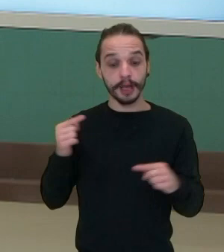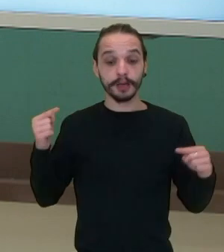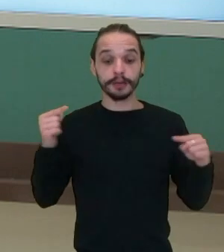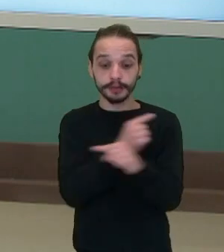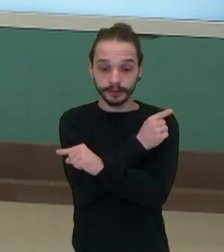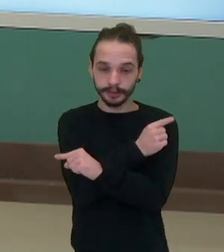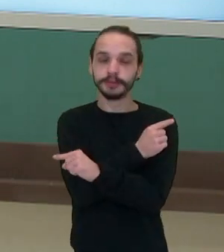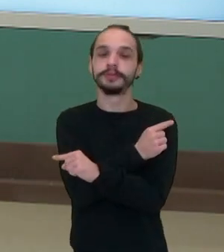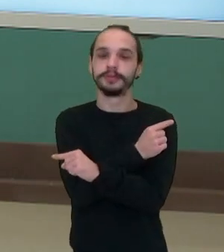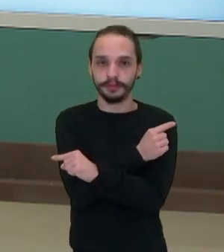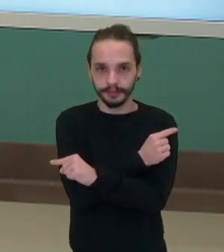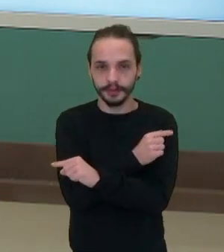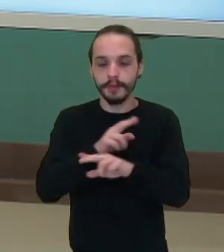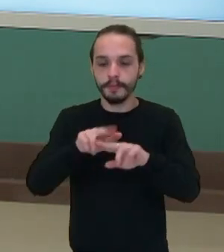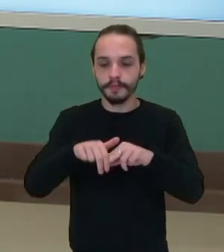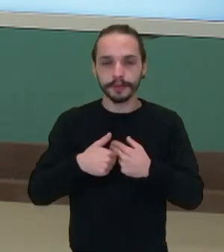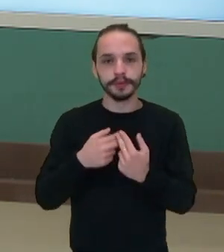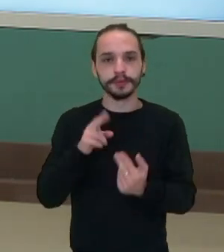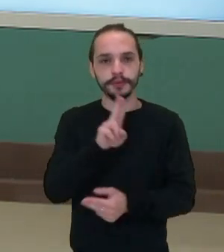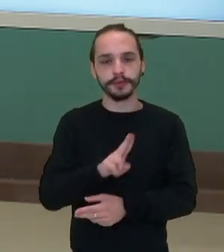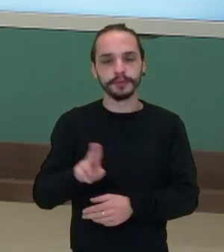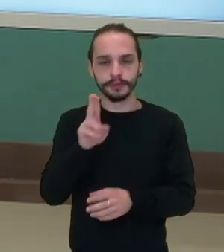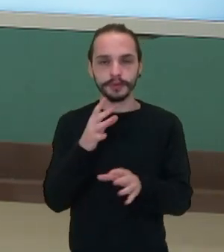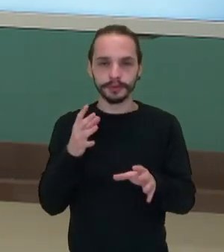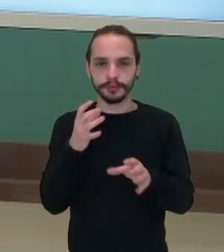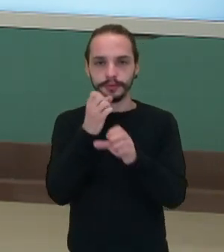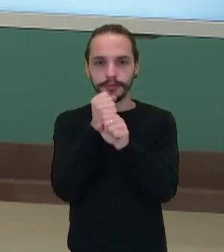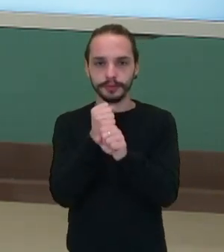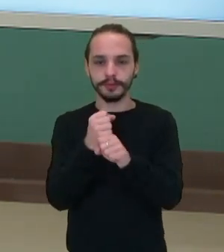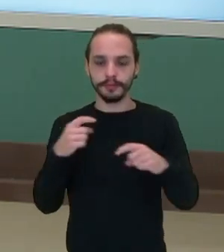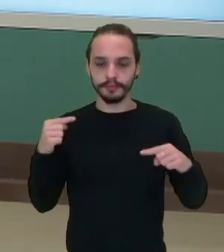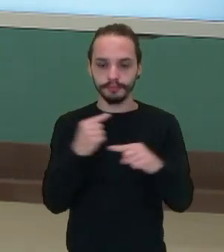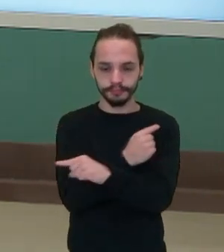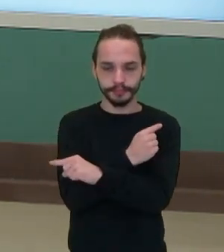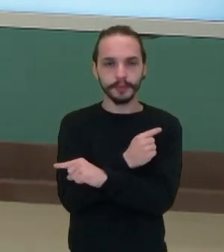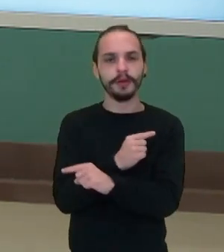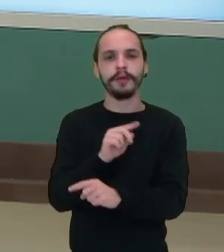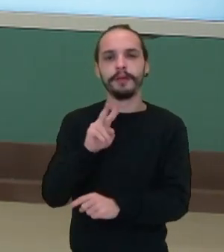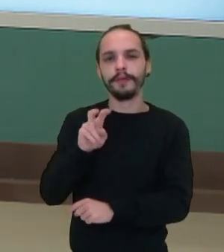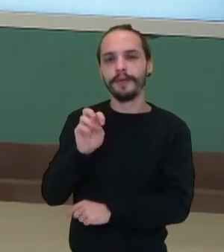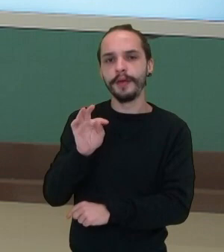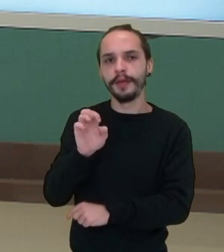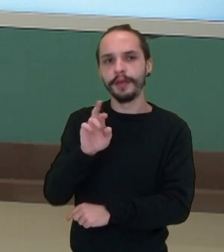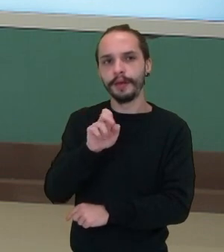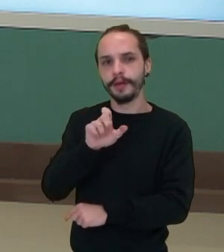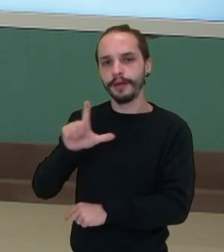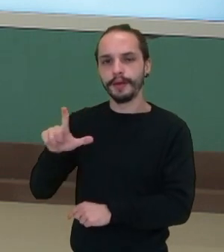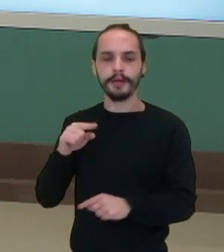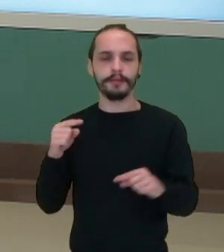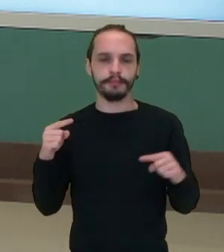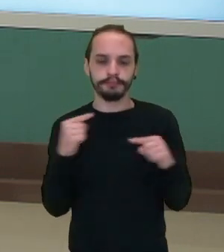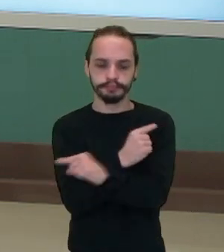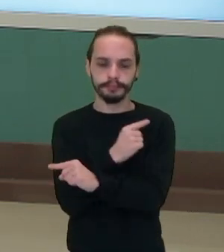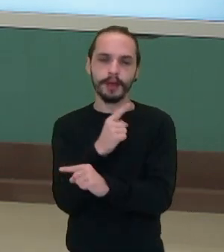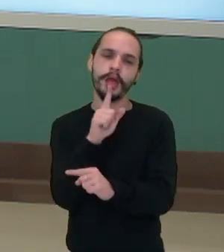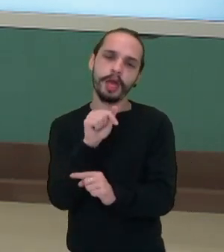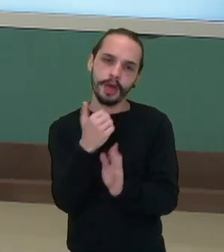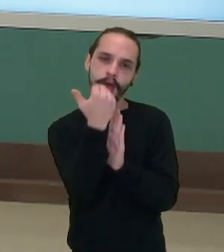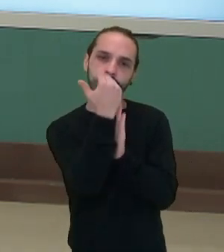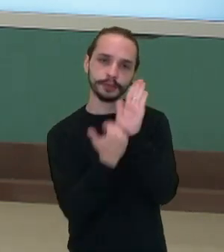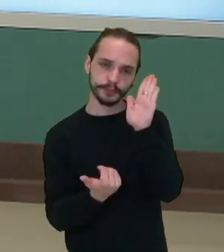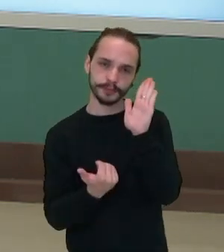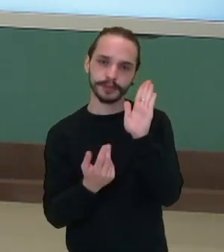né? Então por isso você vai fazer uma soma vetorial disto. Então nesse caso, né, a soma vetorial adequada é você fazer a subtração destes.